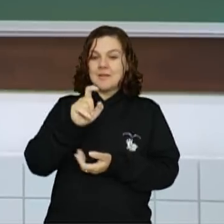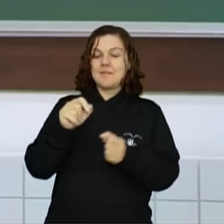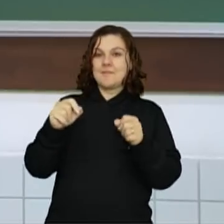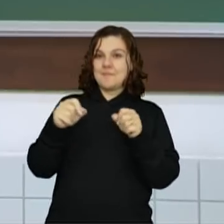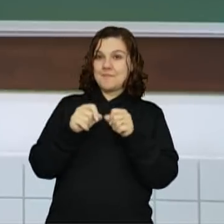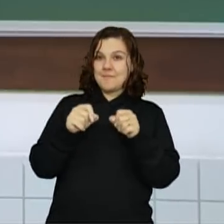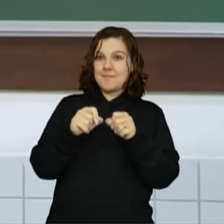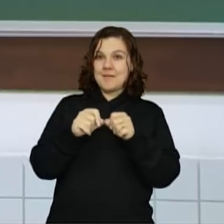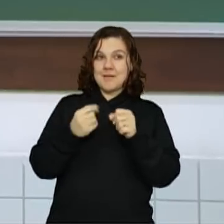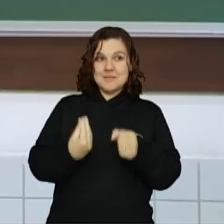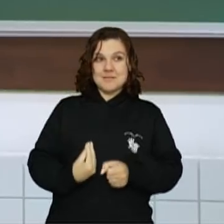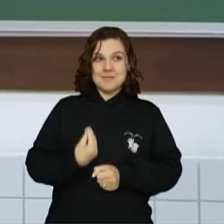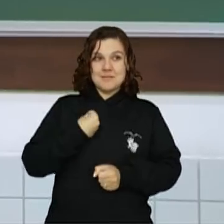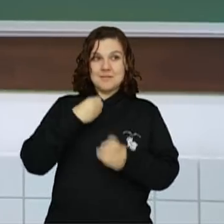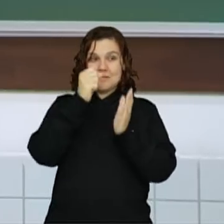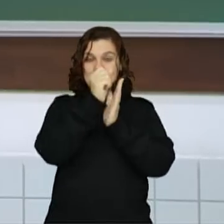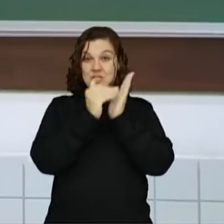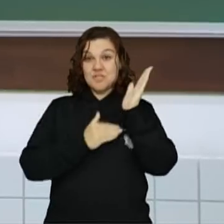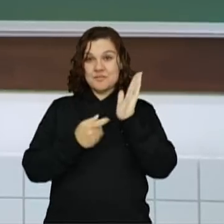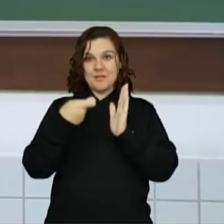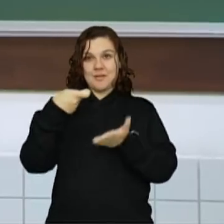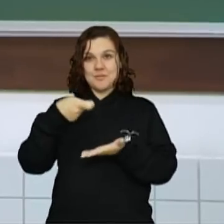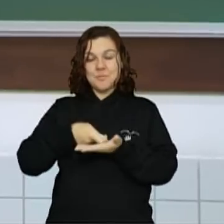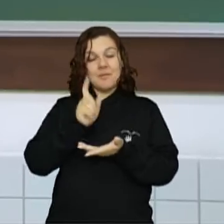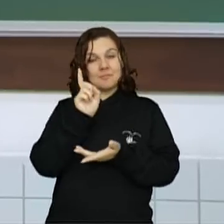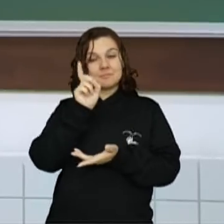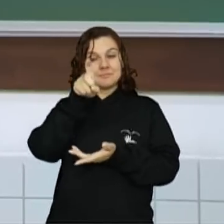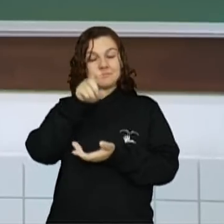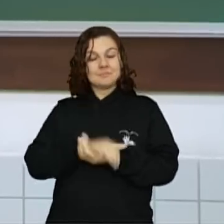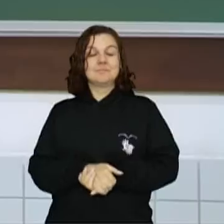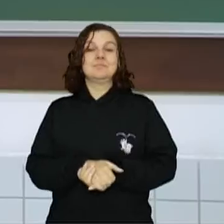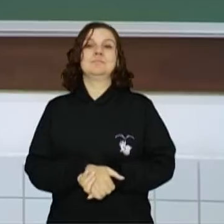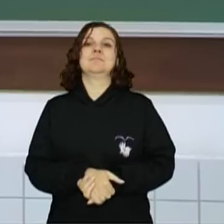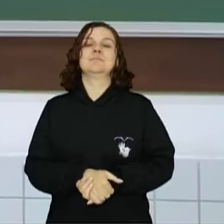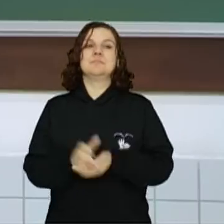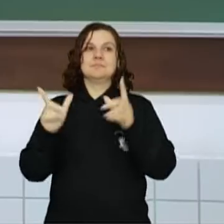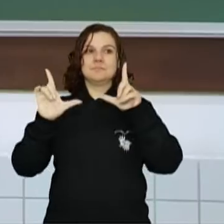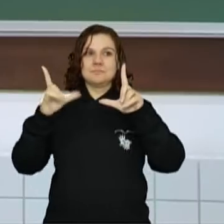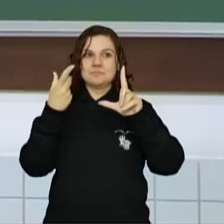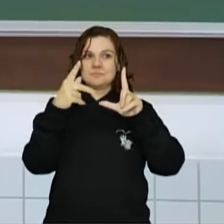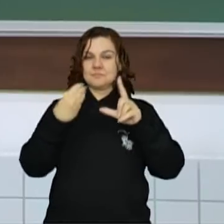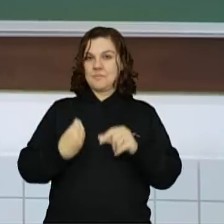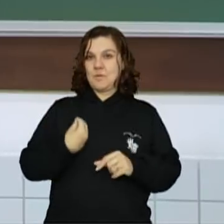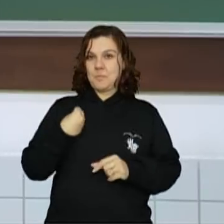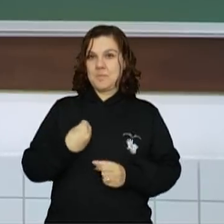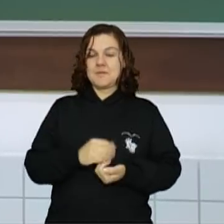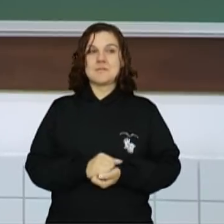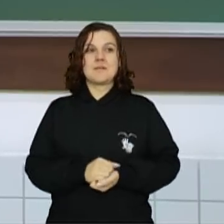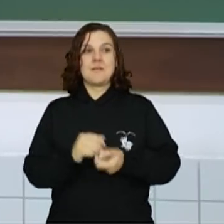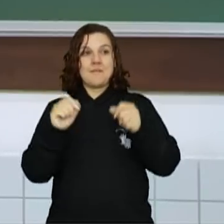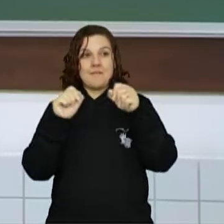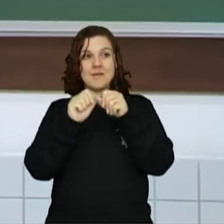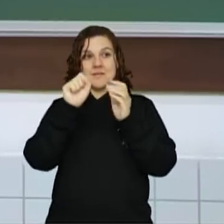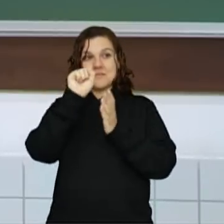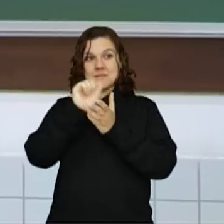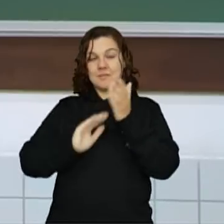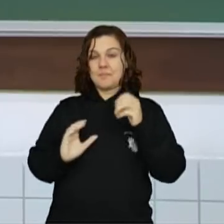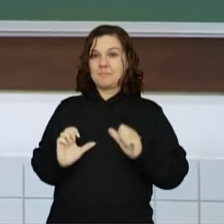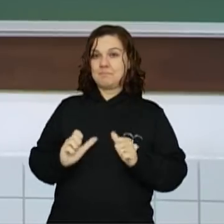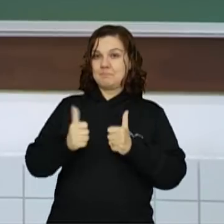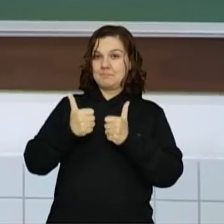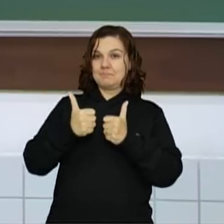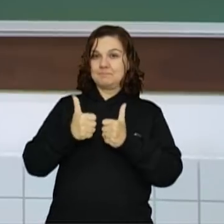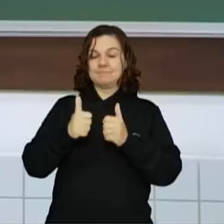aí, né, na chamada, marca a sua presença, realiza uma atividade